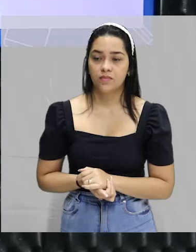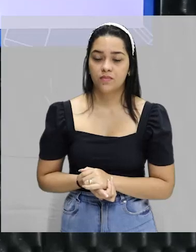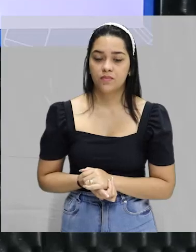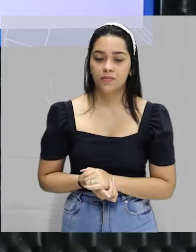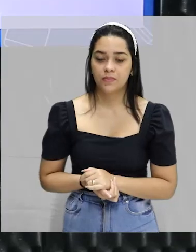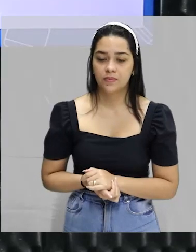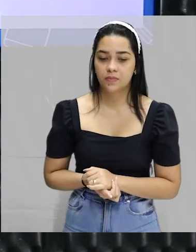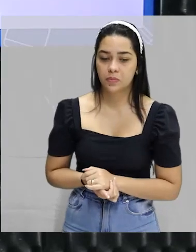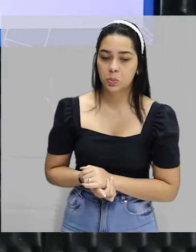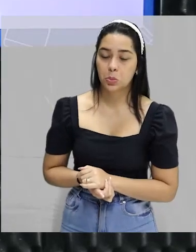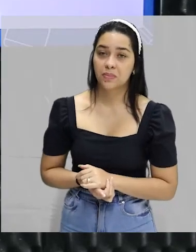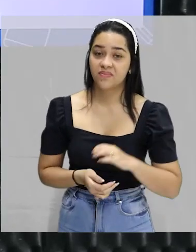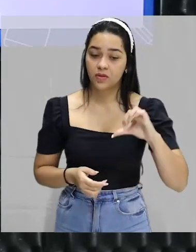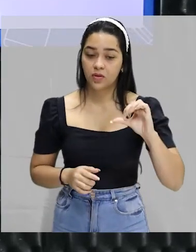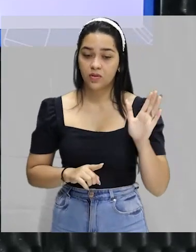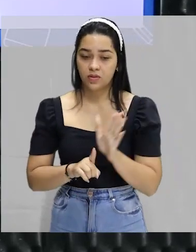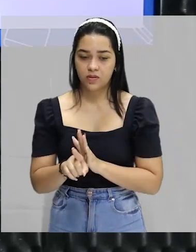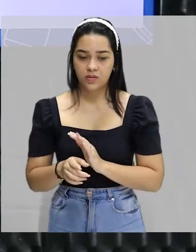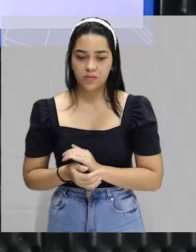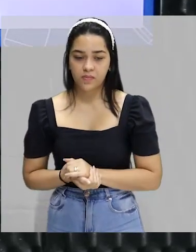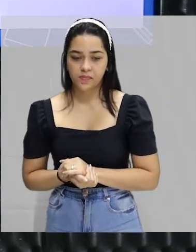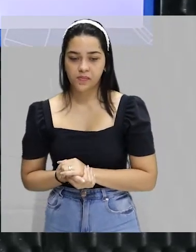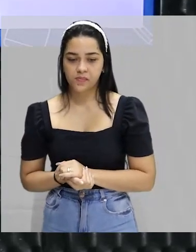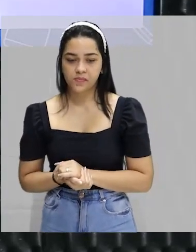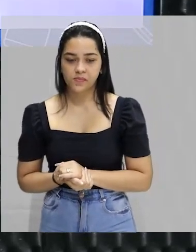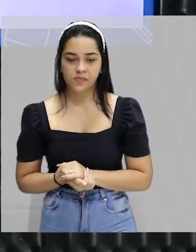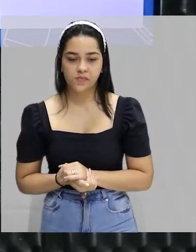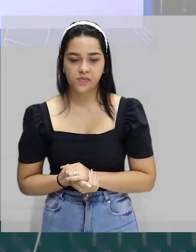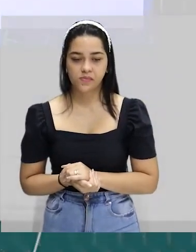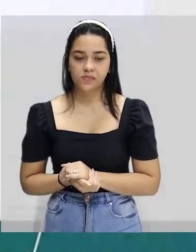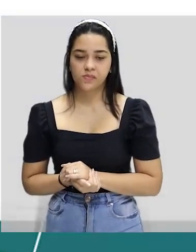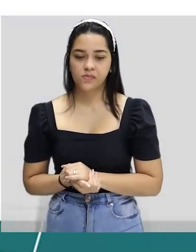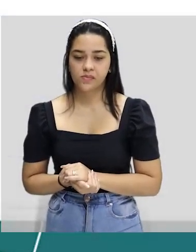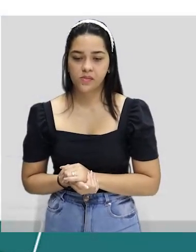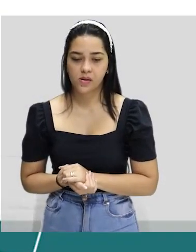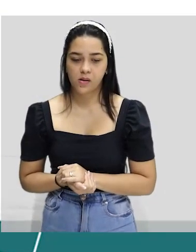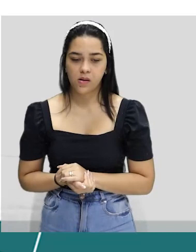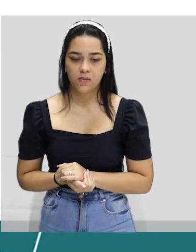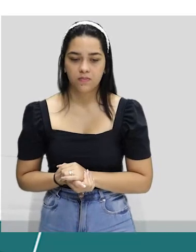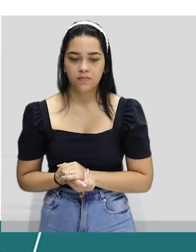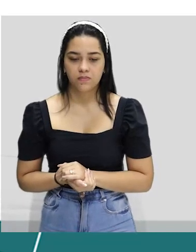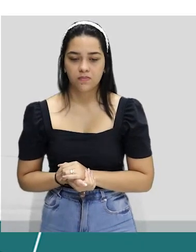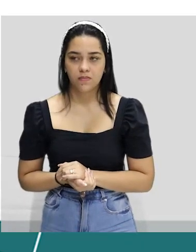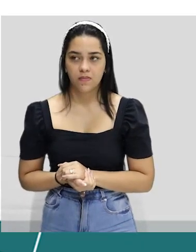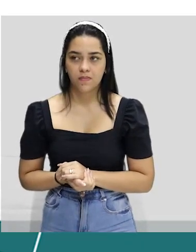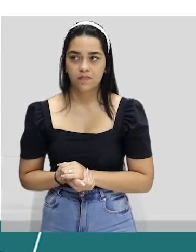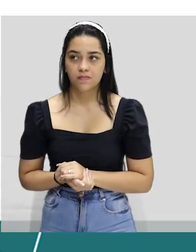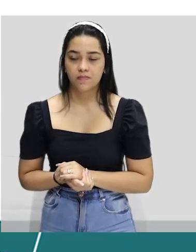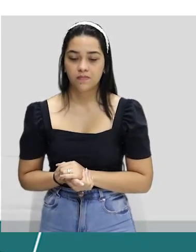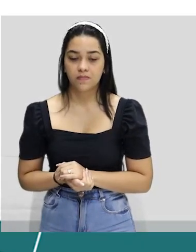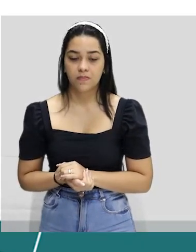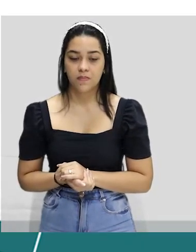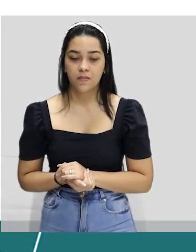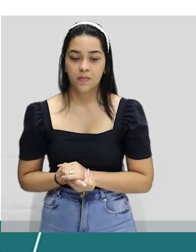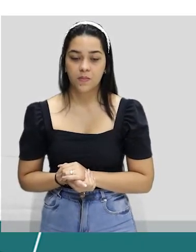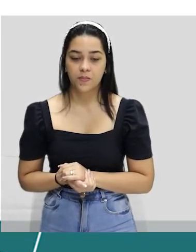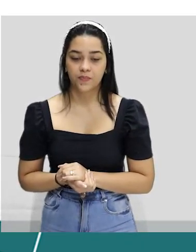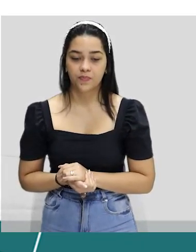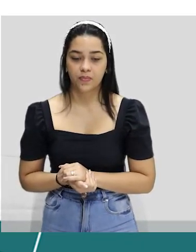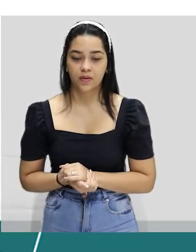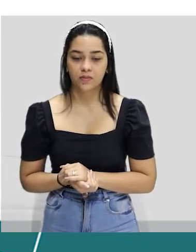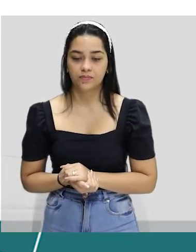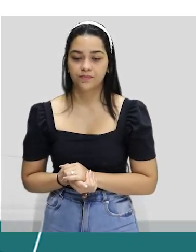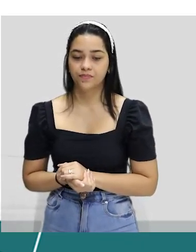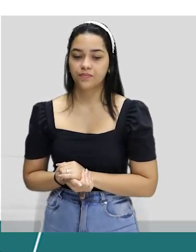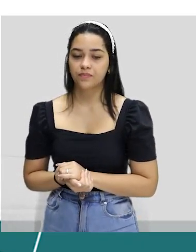Opa. Destaque. Deixa eu ver. Assinale a análise correta do termo destacado.